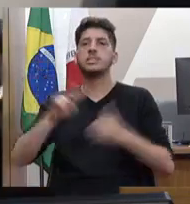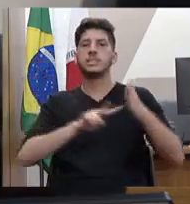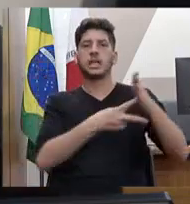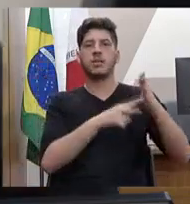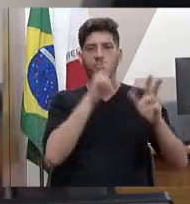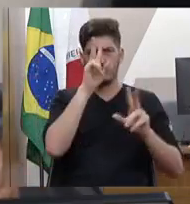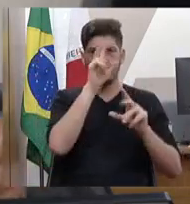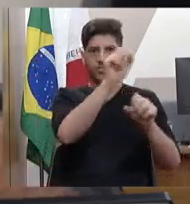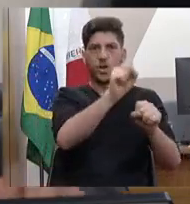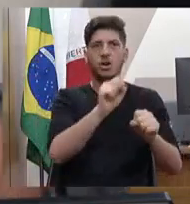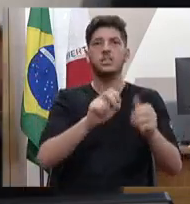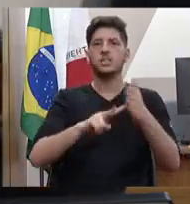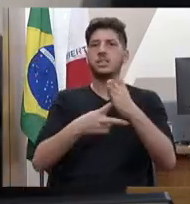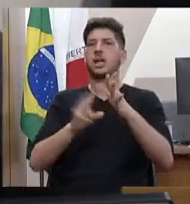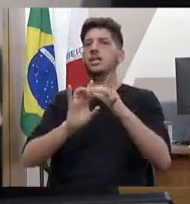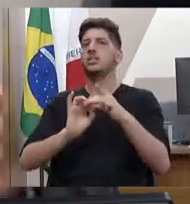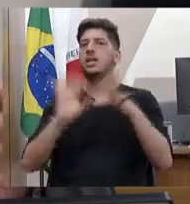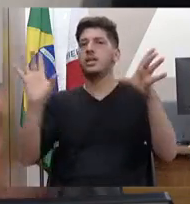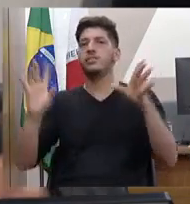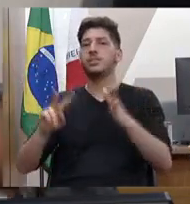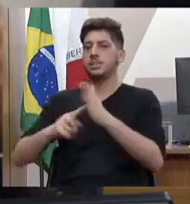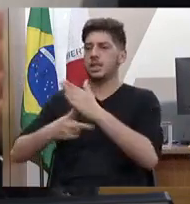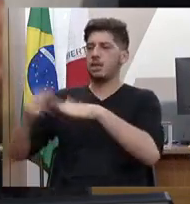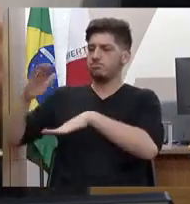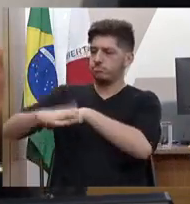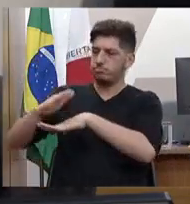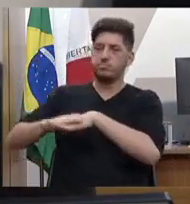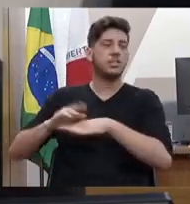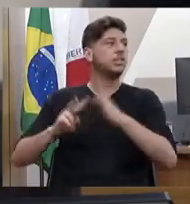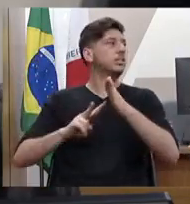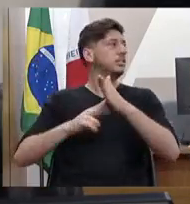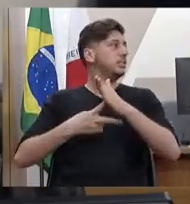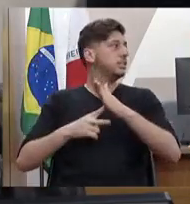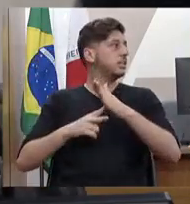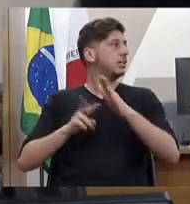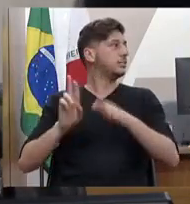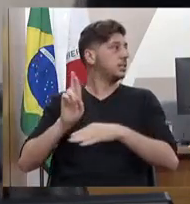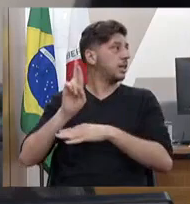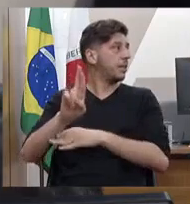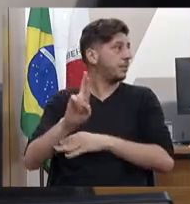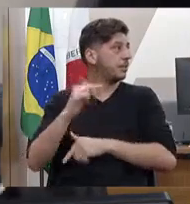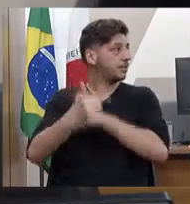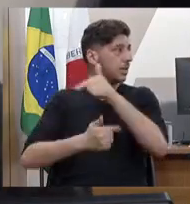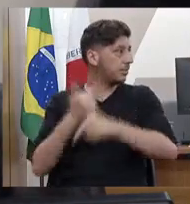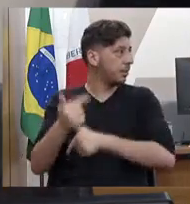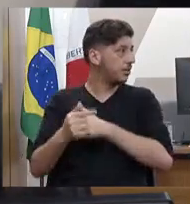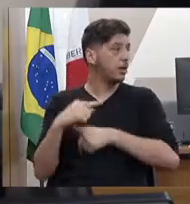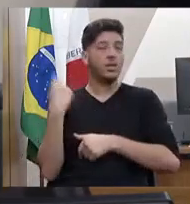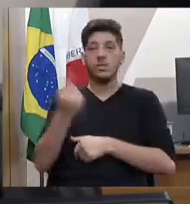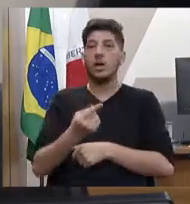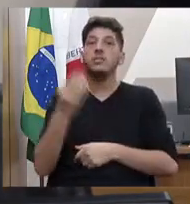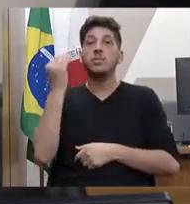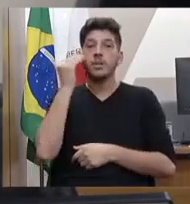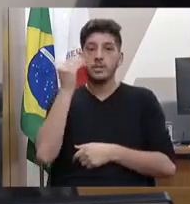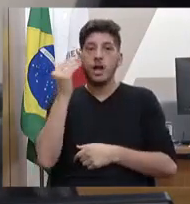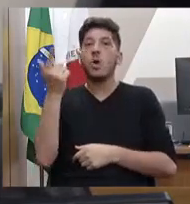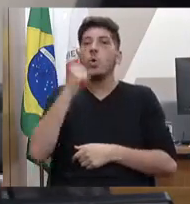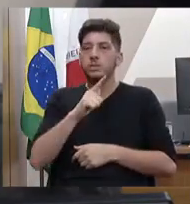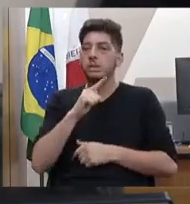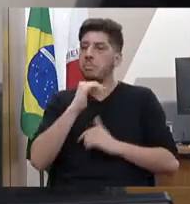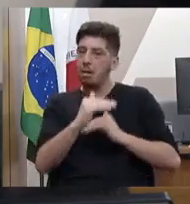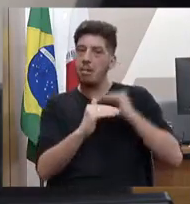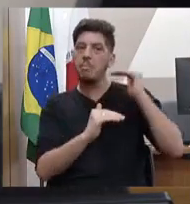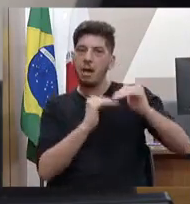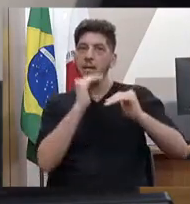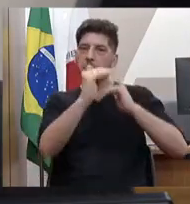sindicato livre sindicato autônomo sindicato que representa os trabalhadores e vamos resgatando isso de passo a passo